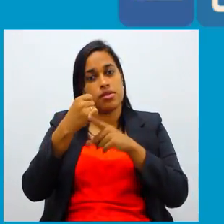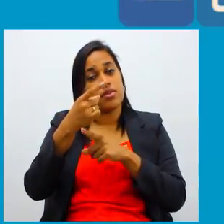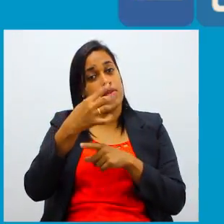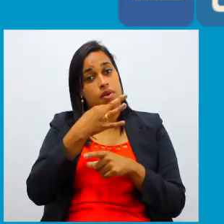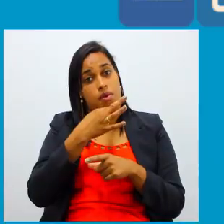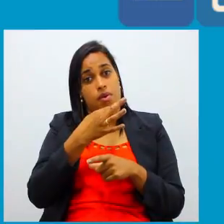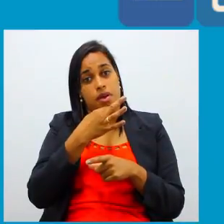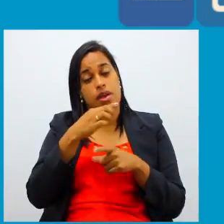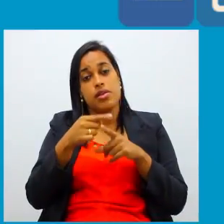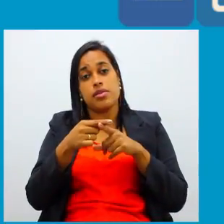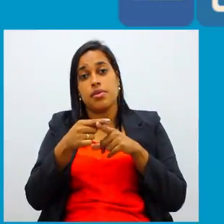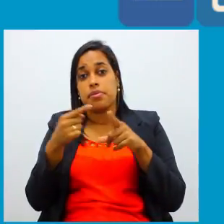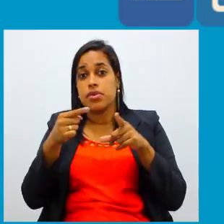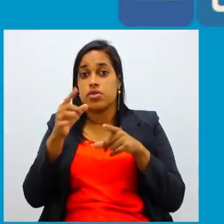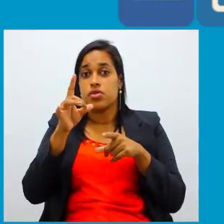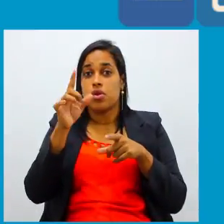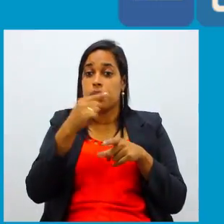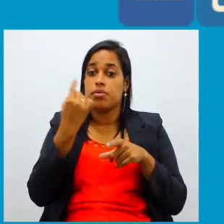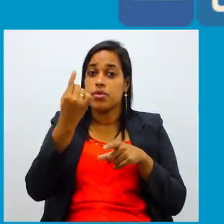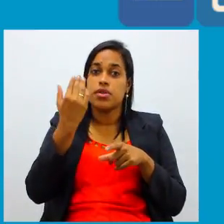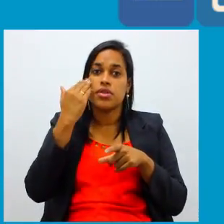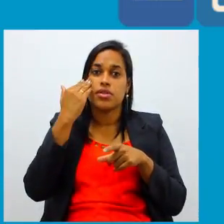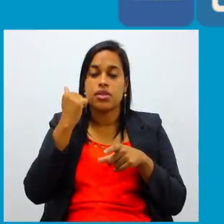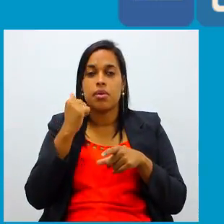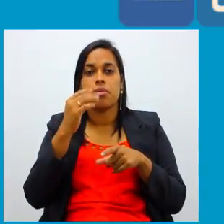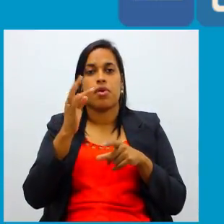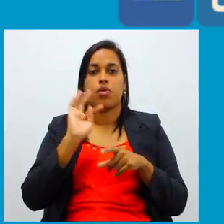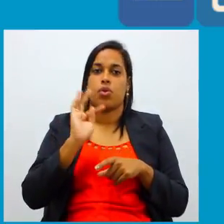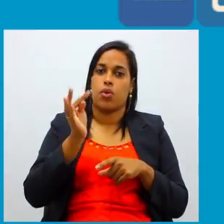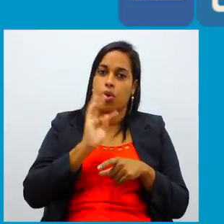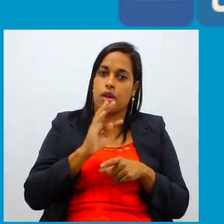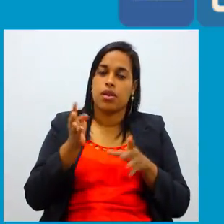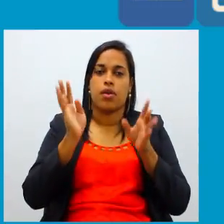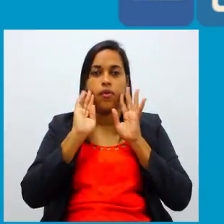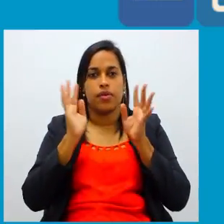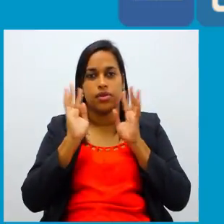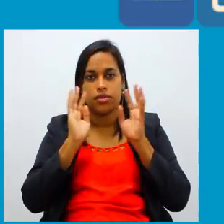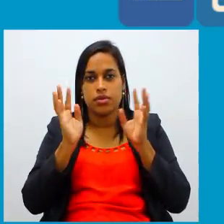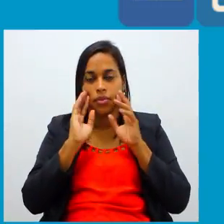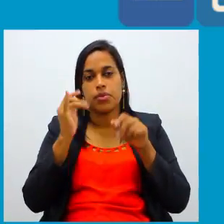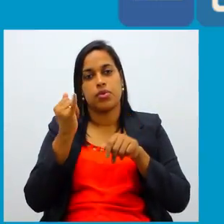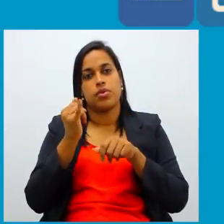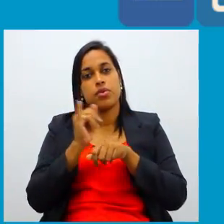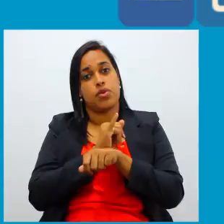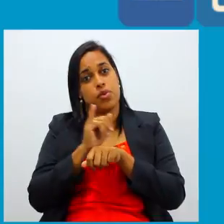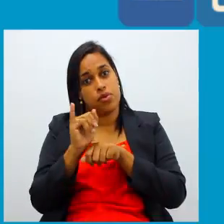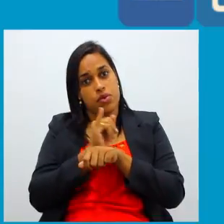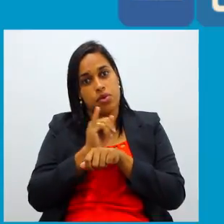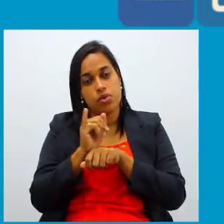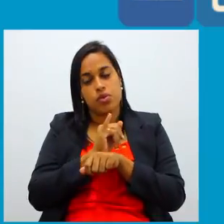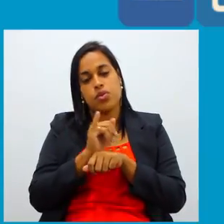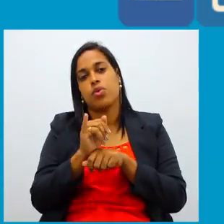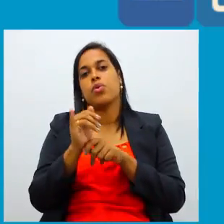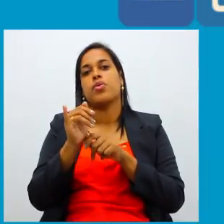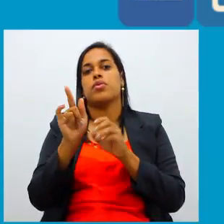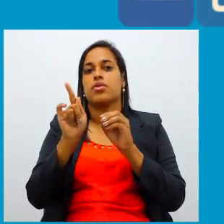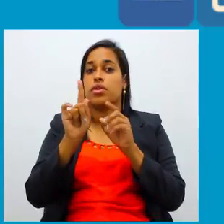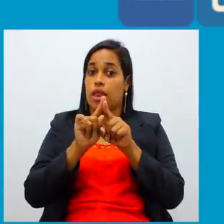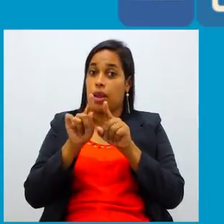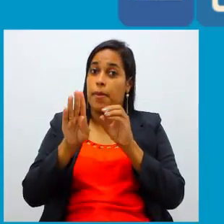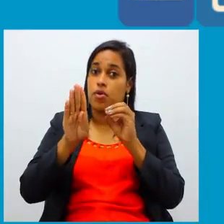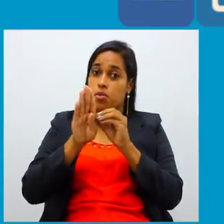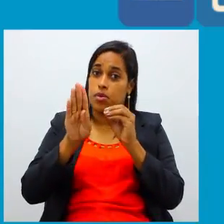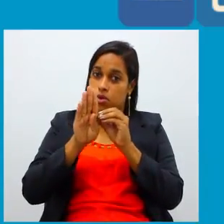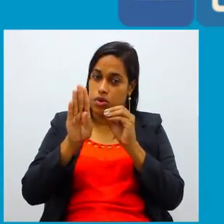já conhece, mas só para a gente pontuar. As principais redes são o Twitter, o Facebook, o YouTube, o Flickr, os blogs e